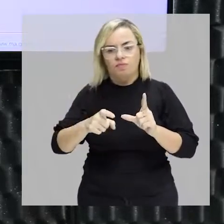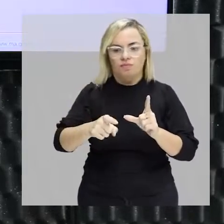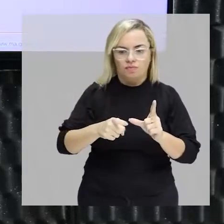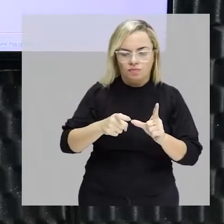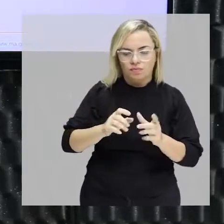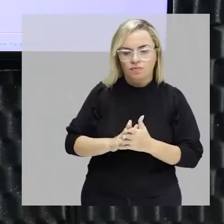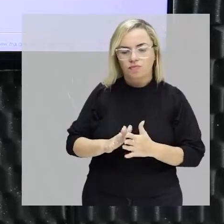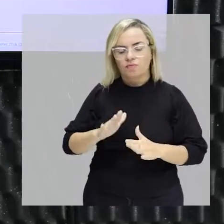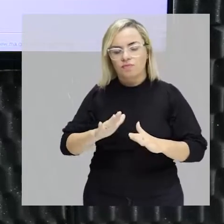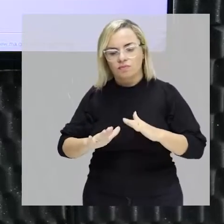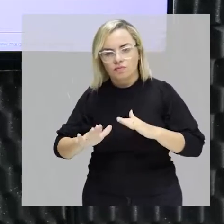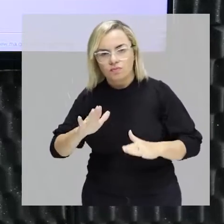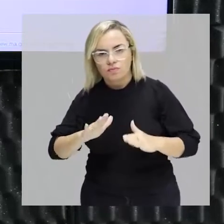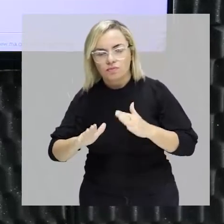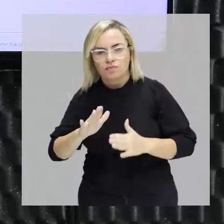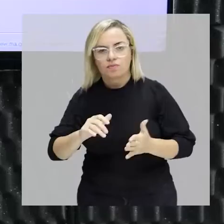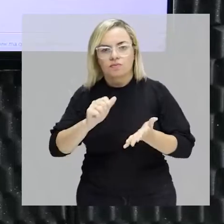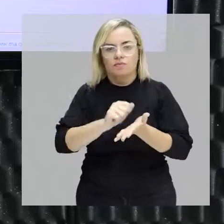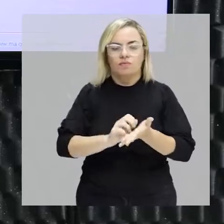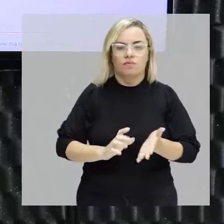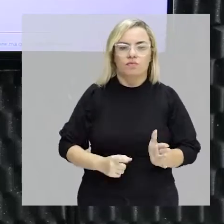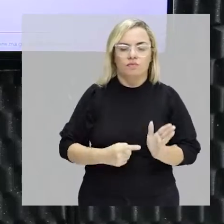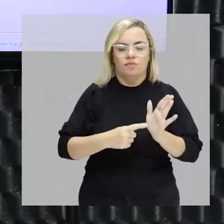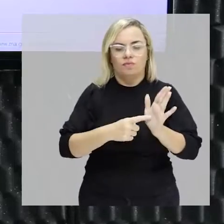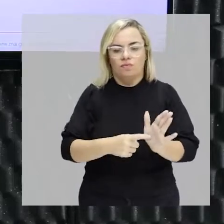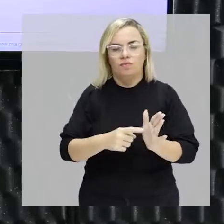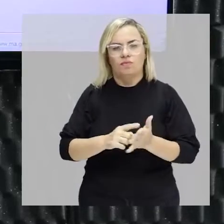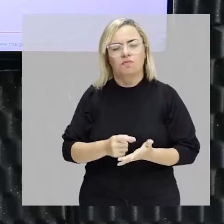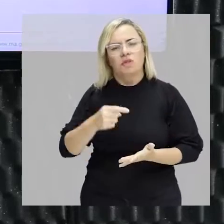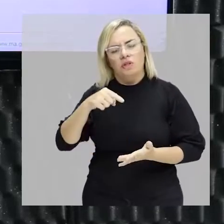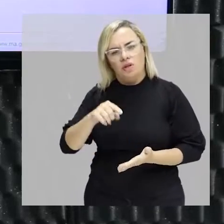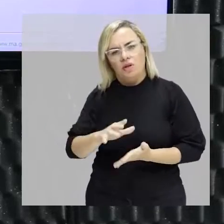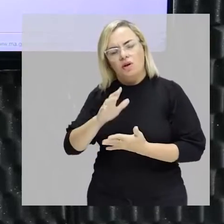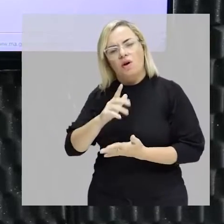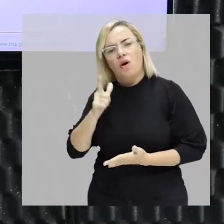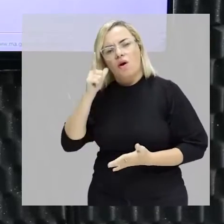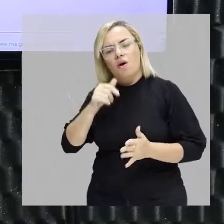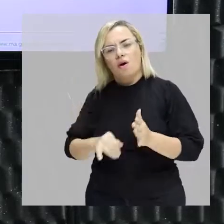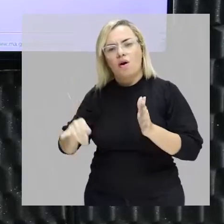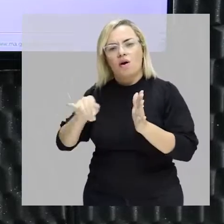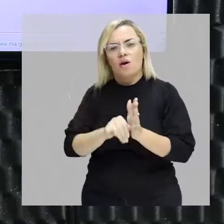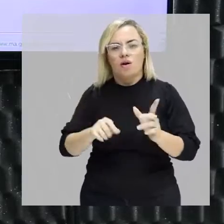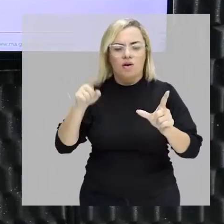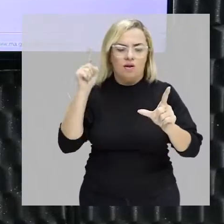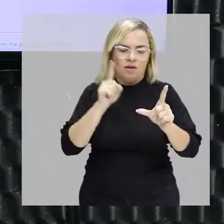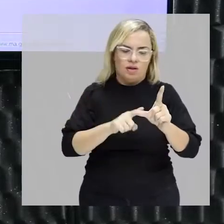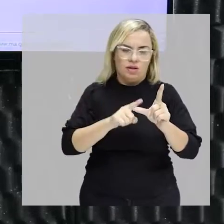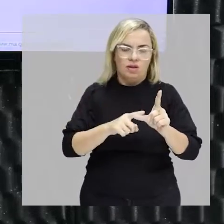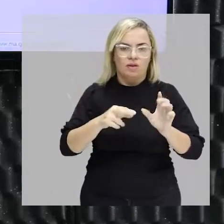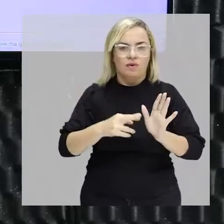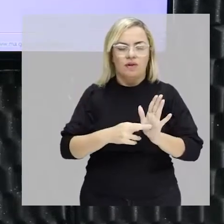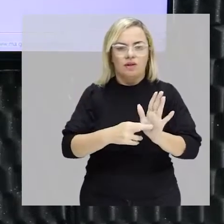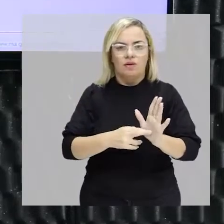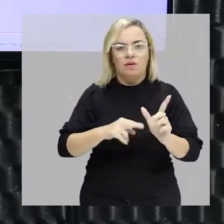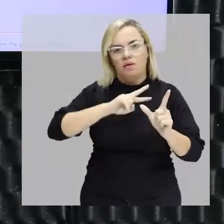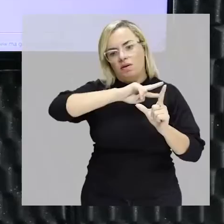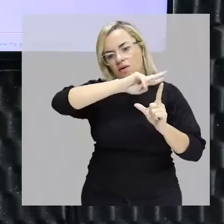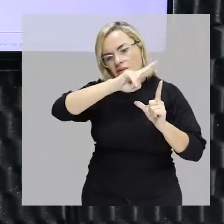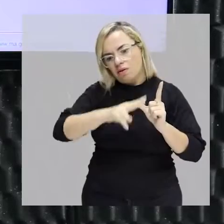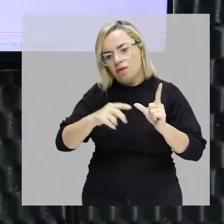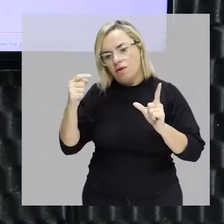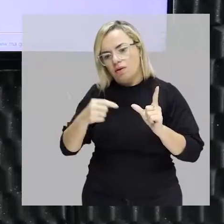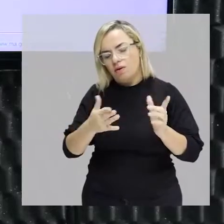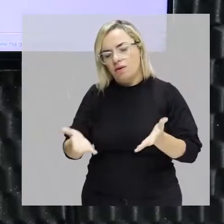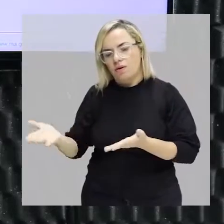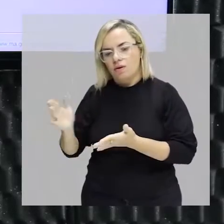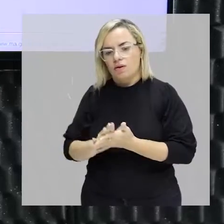depender, até do exercício que se apresente aí, você vai conseguir identificar qual é a letra que representa a variável, tá? Aqui, tradicionalmente, a gente